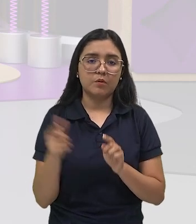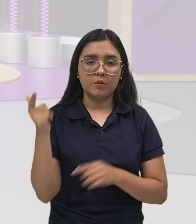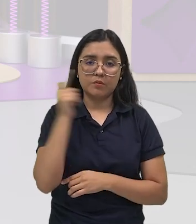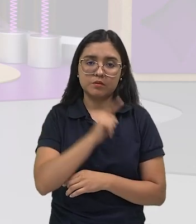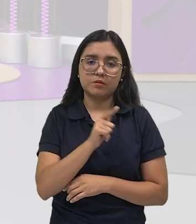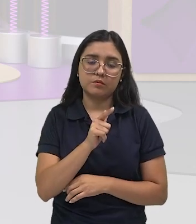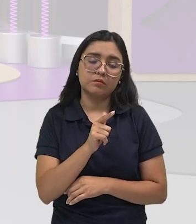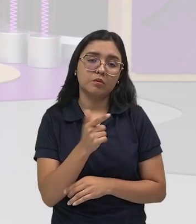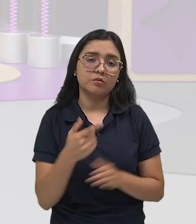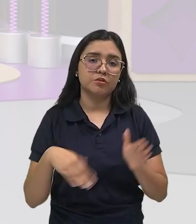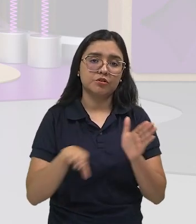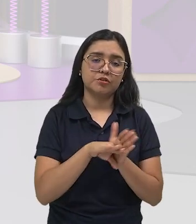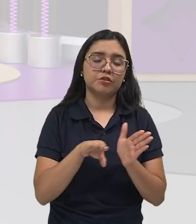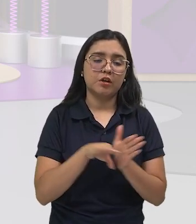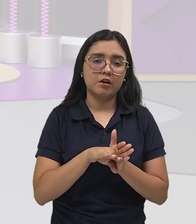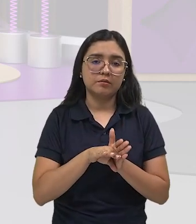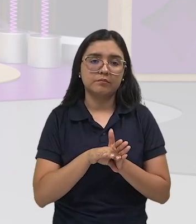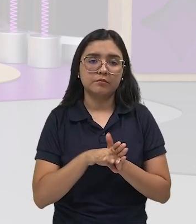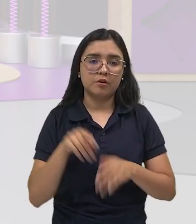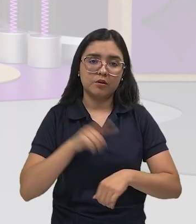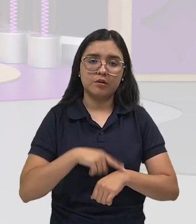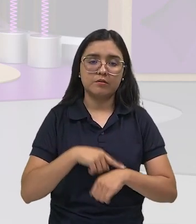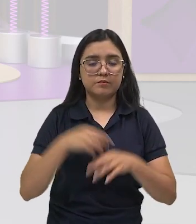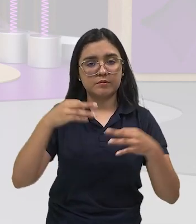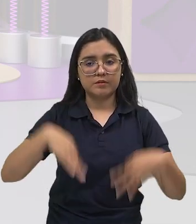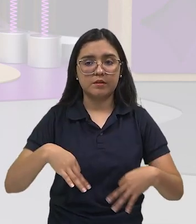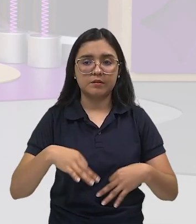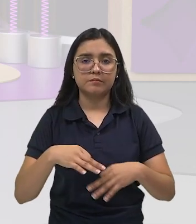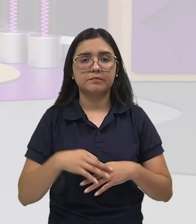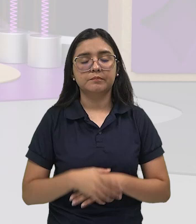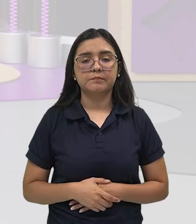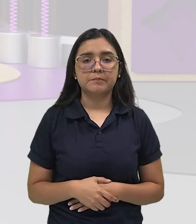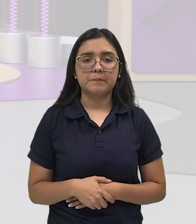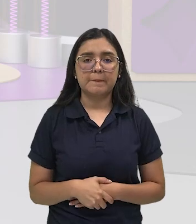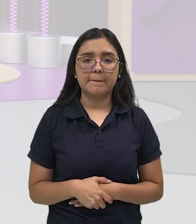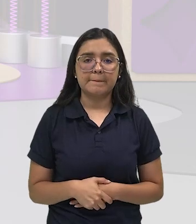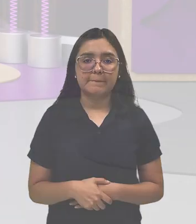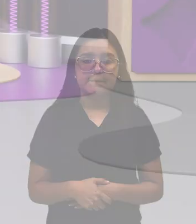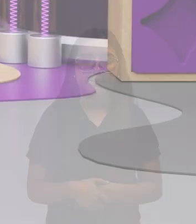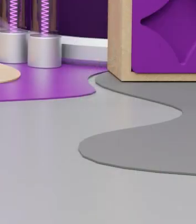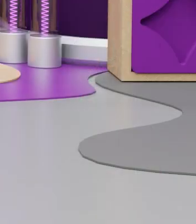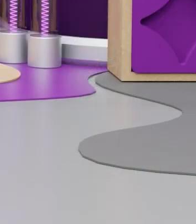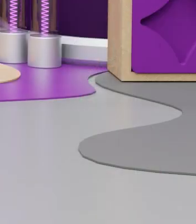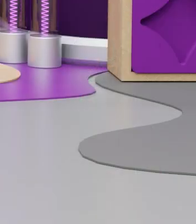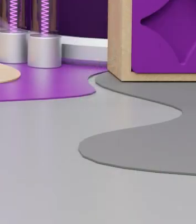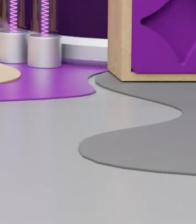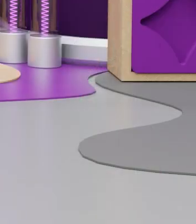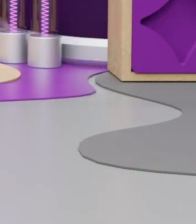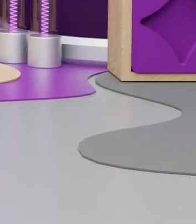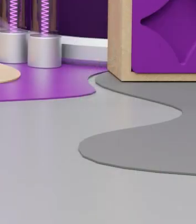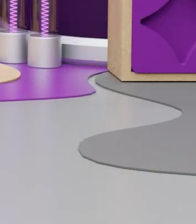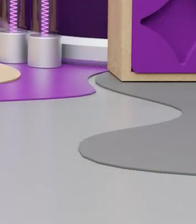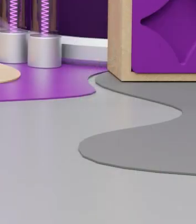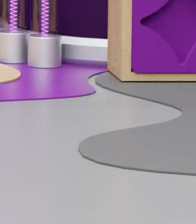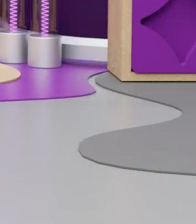E aí você não perde conexão, não perde nada. Então tá aí, um exemplo claro de grandezas inversamente